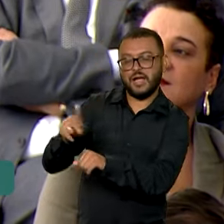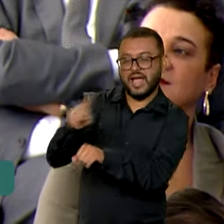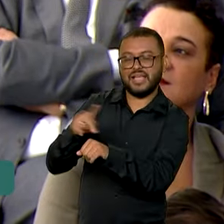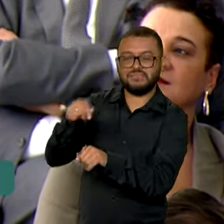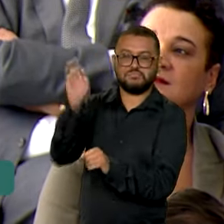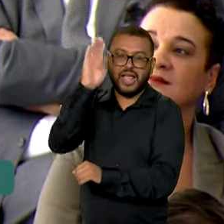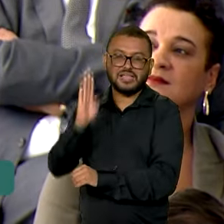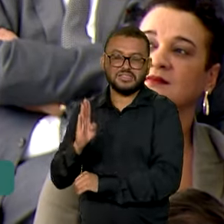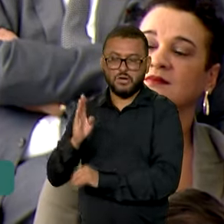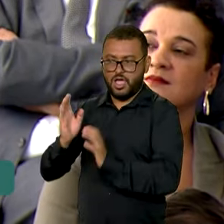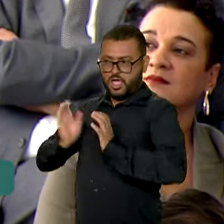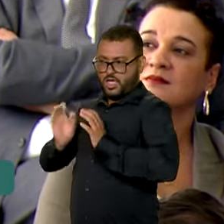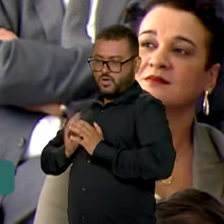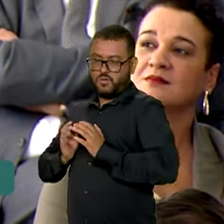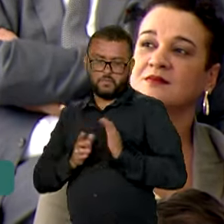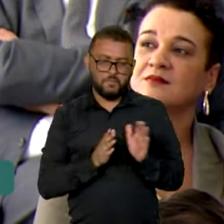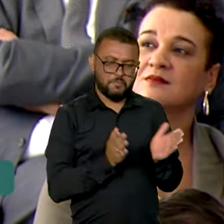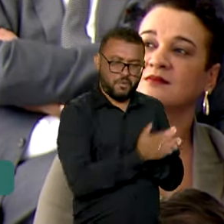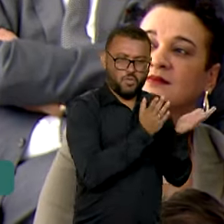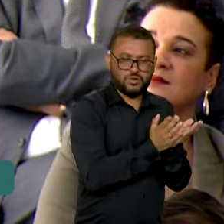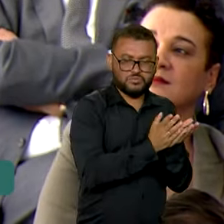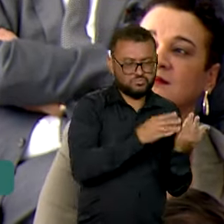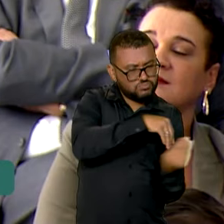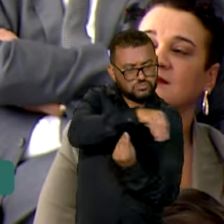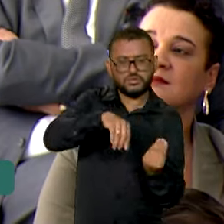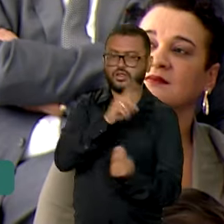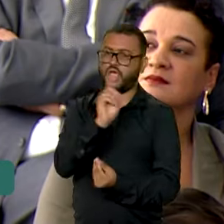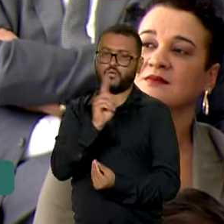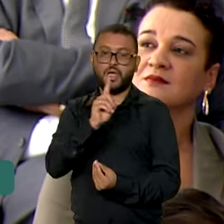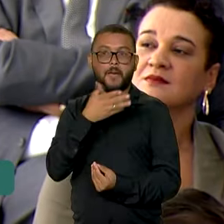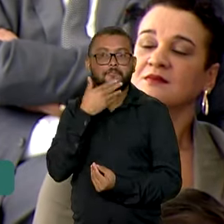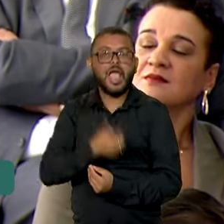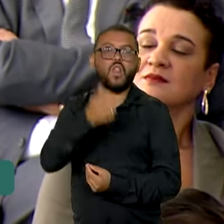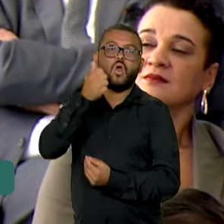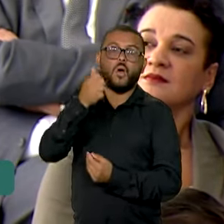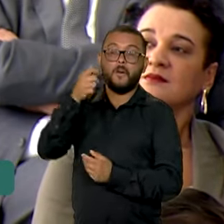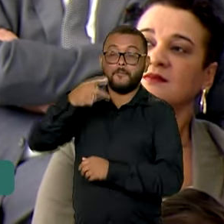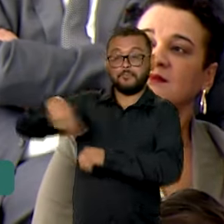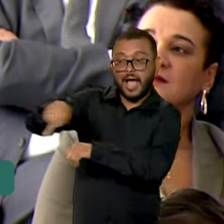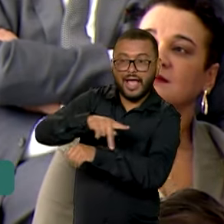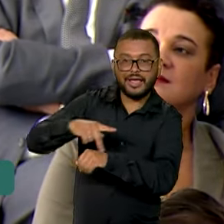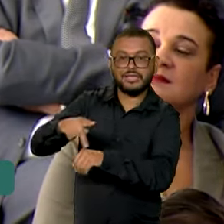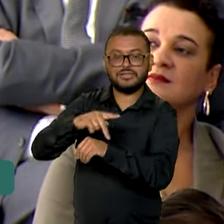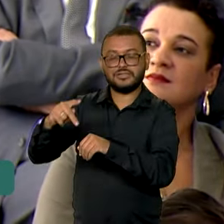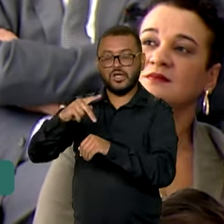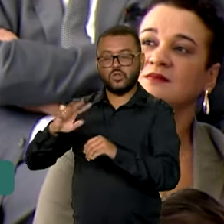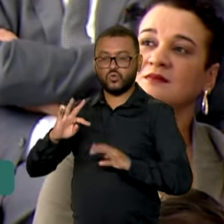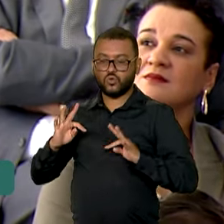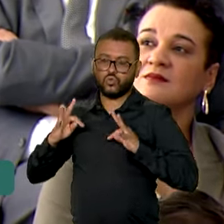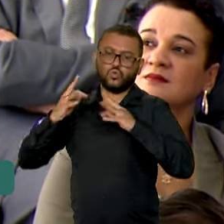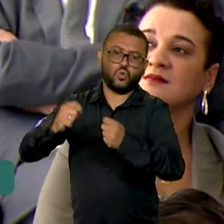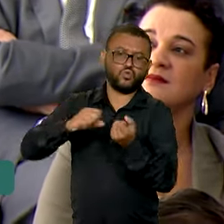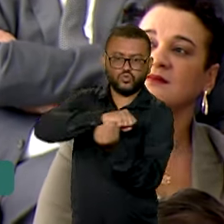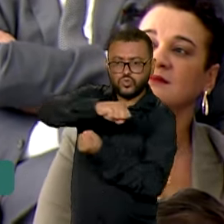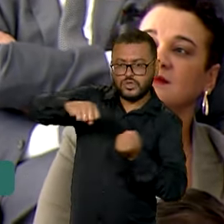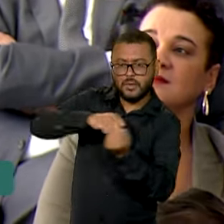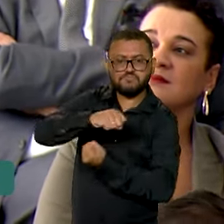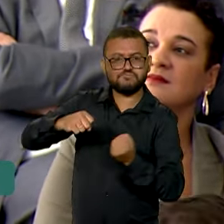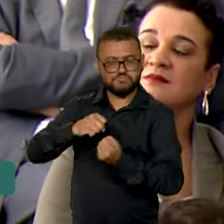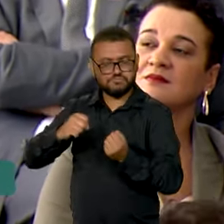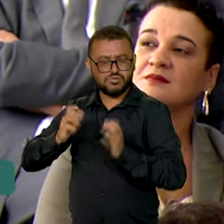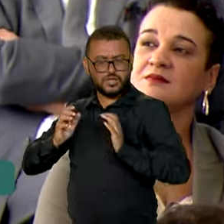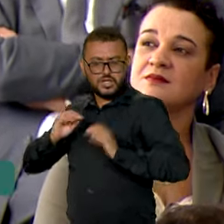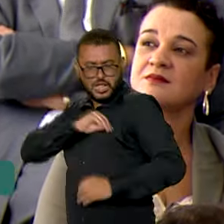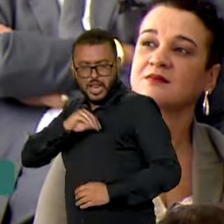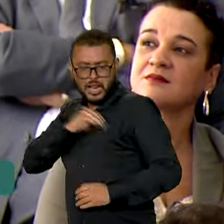muito rica e gente muito pobre. Se possível, a gente quer um país em que você tem uma classe média sustentável, que